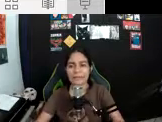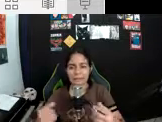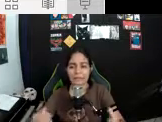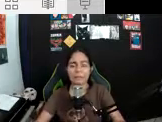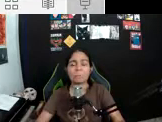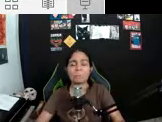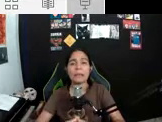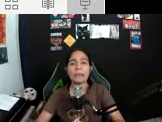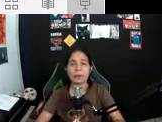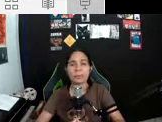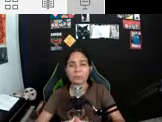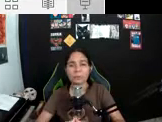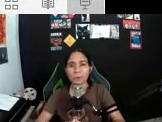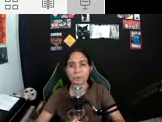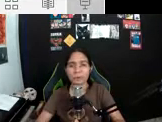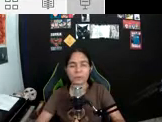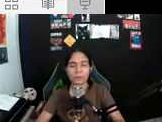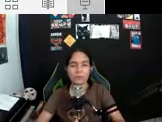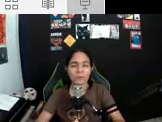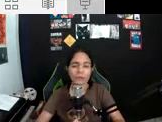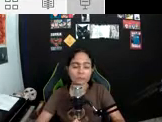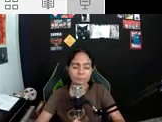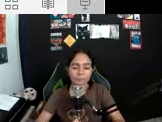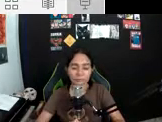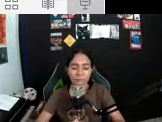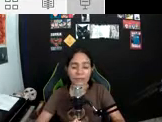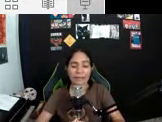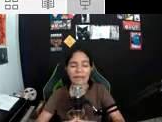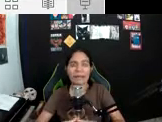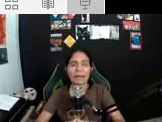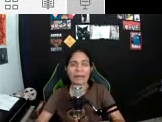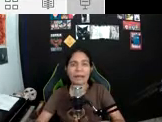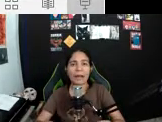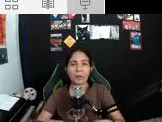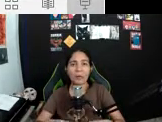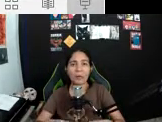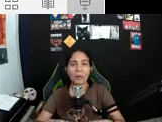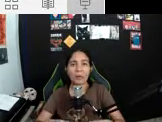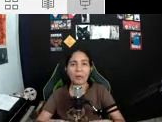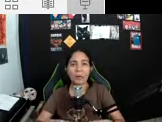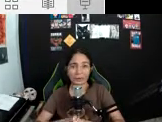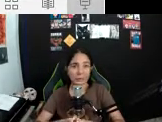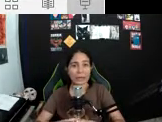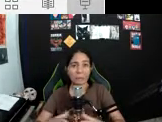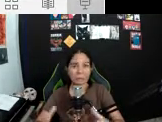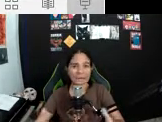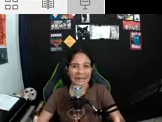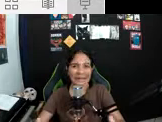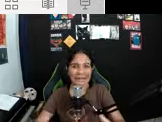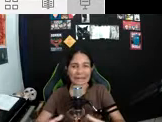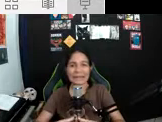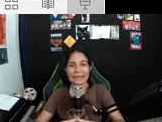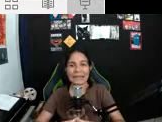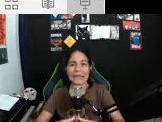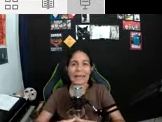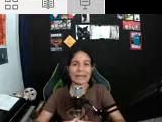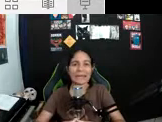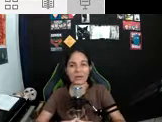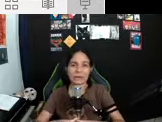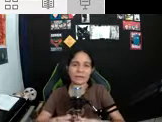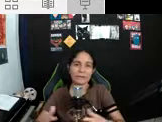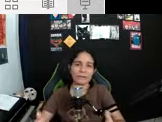ali, né? Gritando, tal, para botar o bebezinho para fora. E aí, algumas pessoas acham que é uma piada,